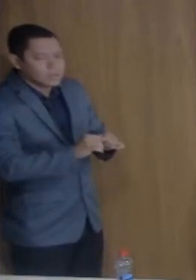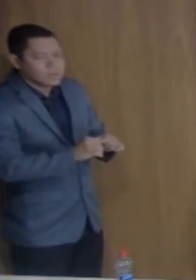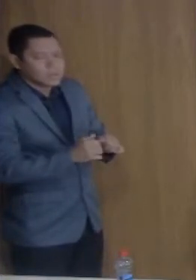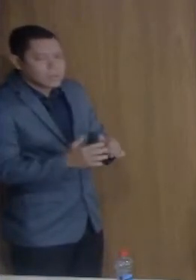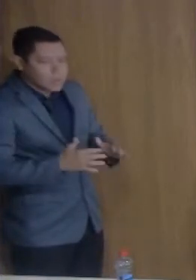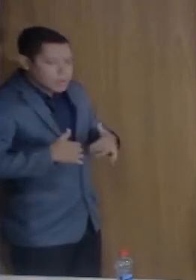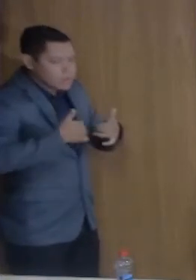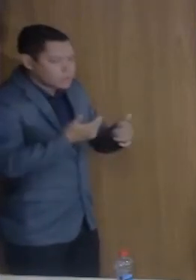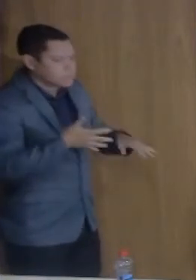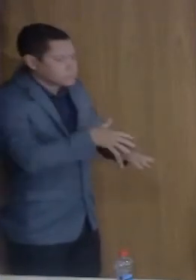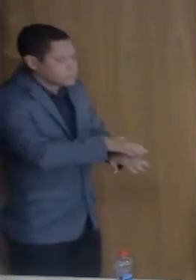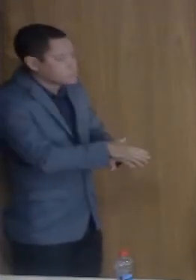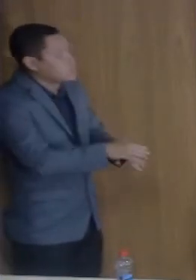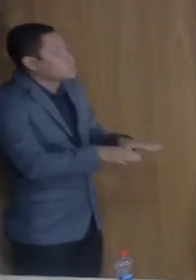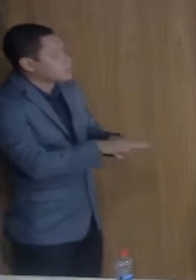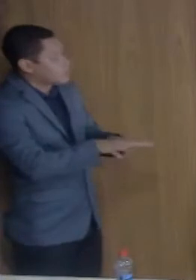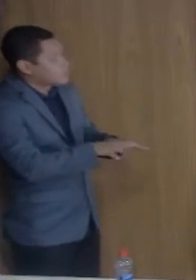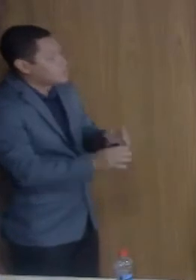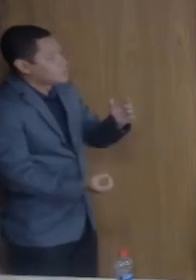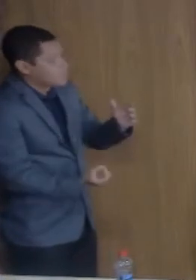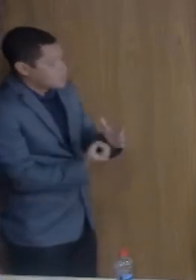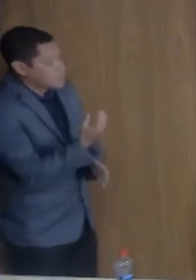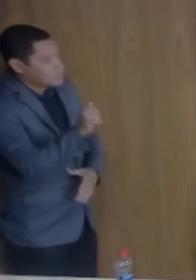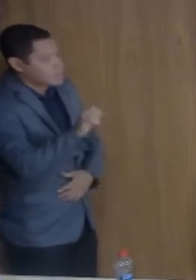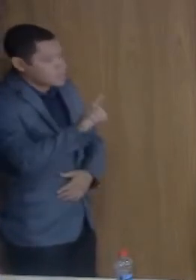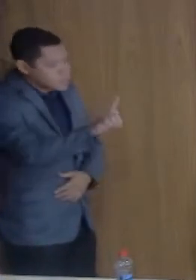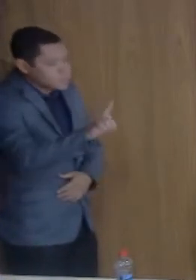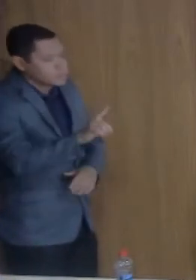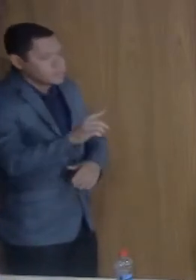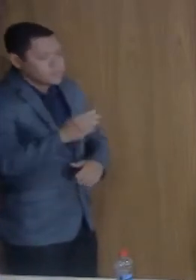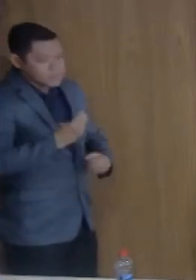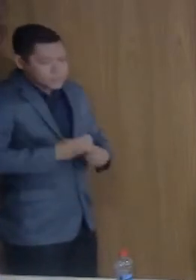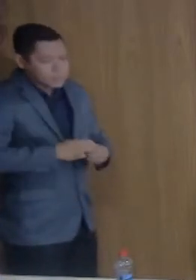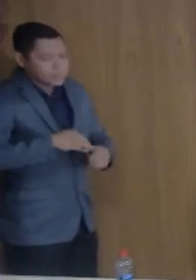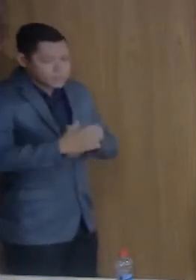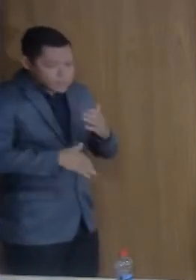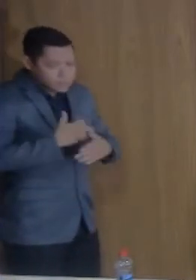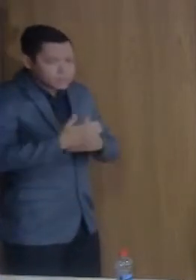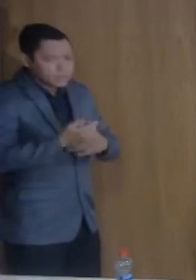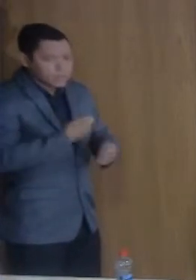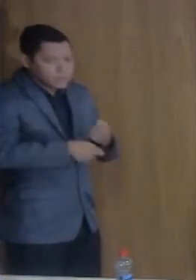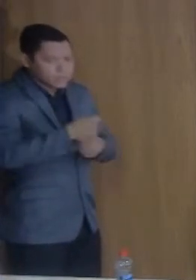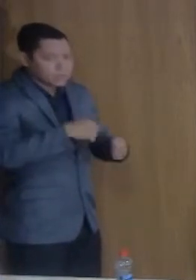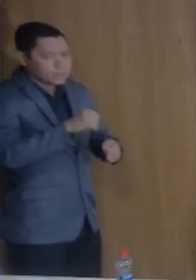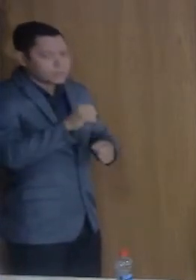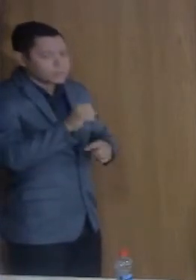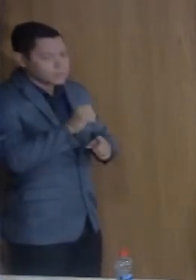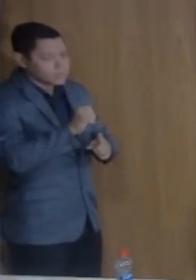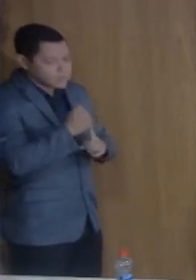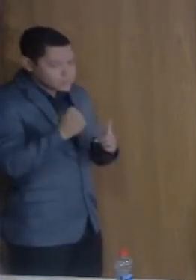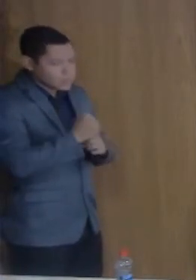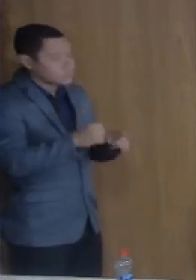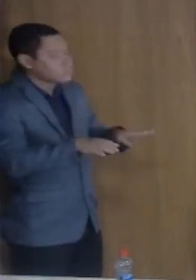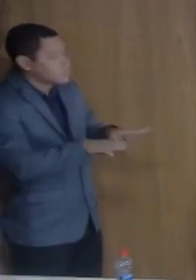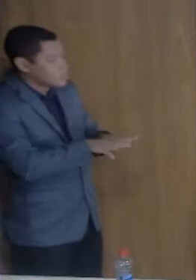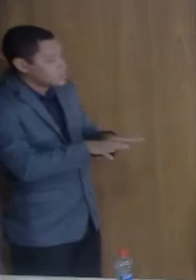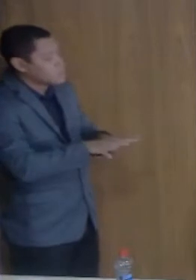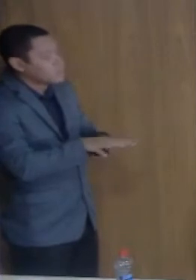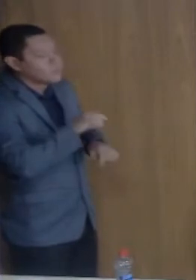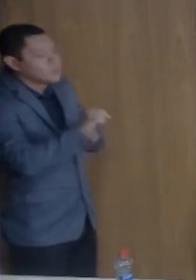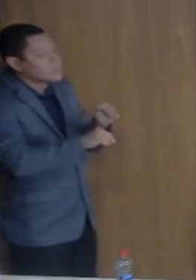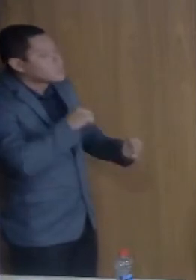Menciona-se ainda a criação da Agência Municipal de Desenvolvimento Econômico e Social, ANDES, com a finalidade